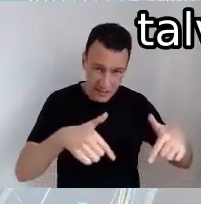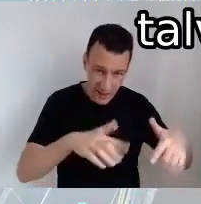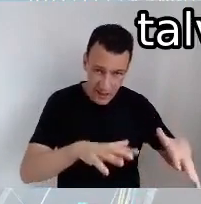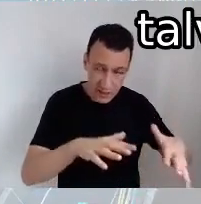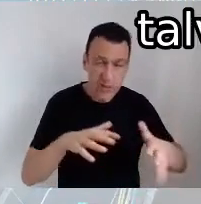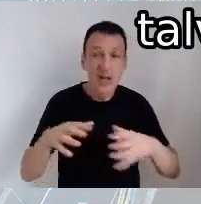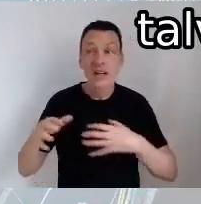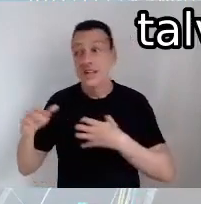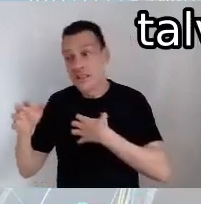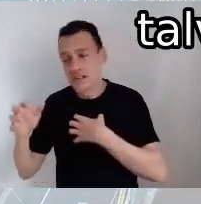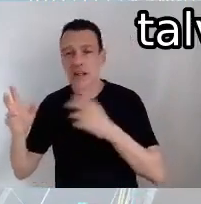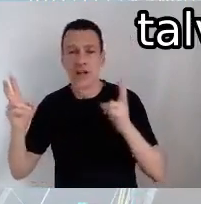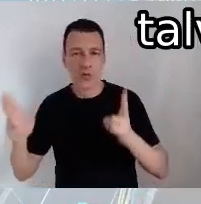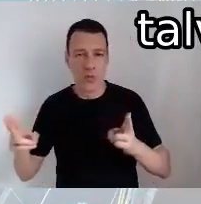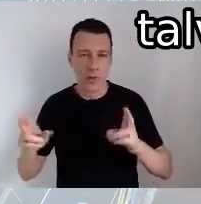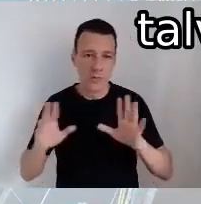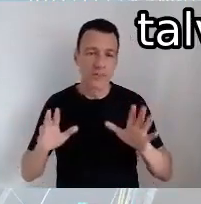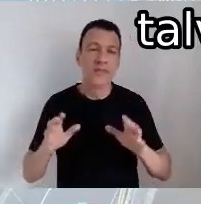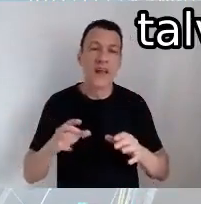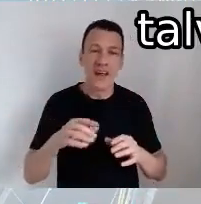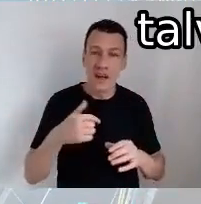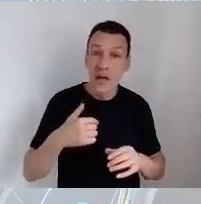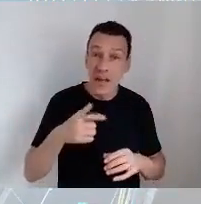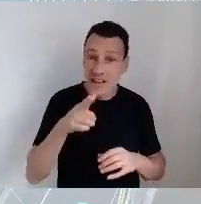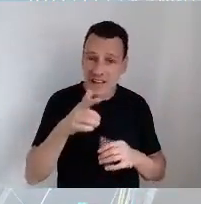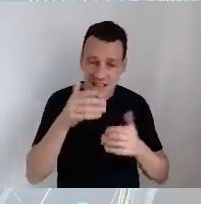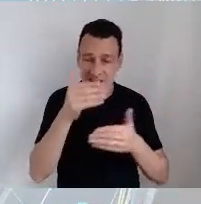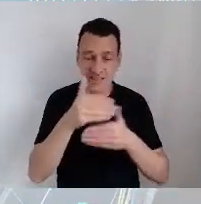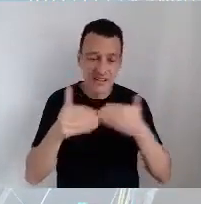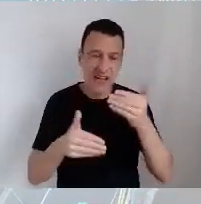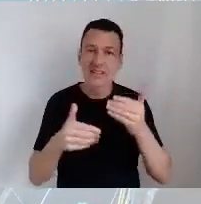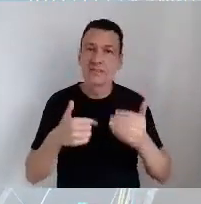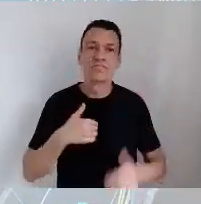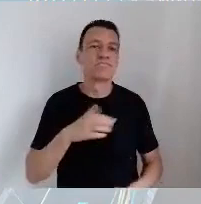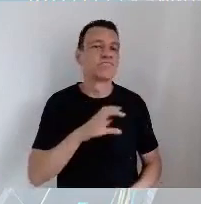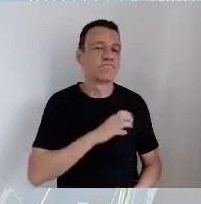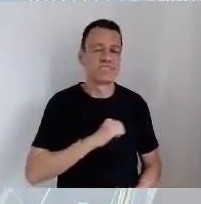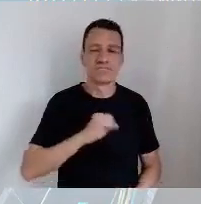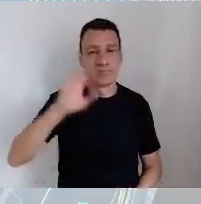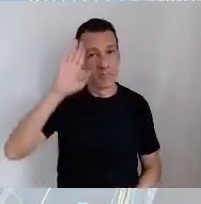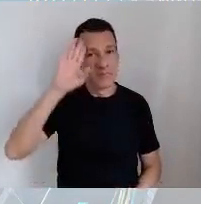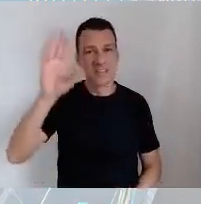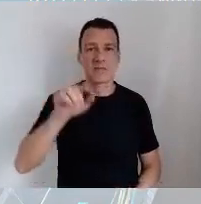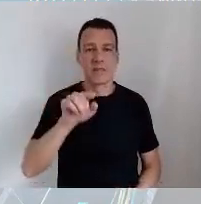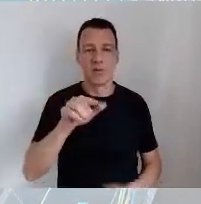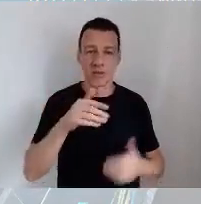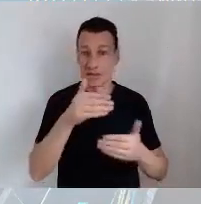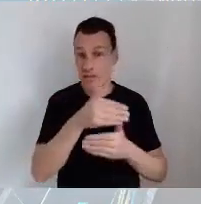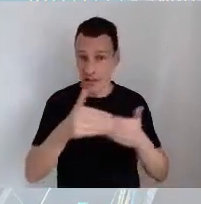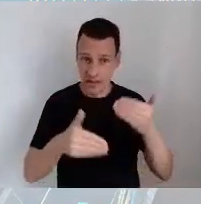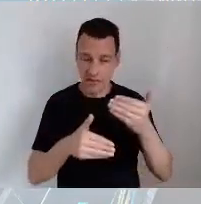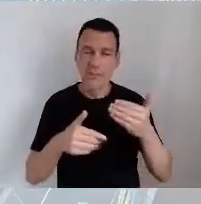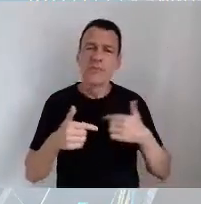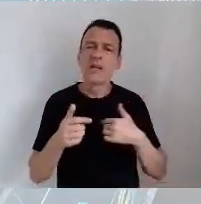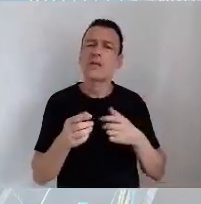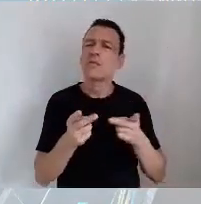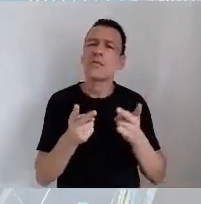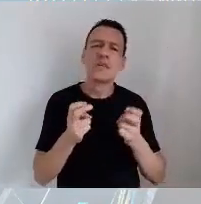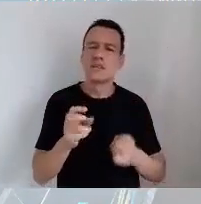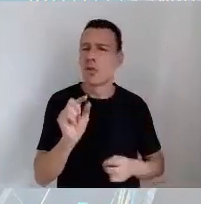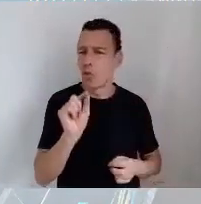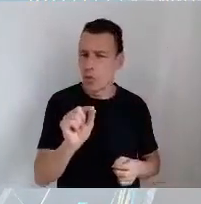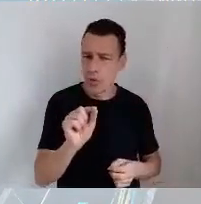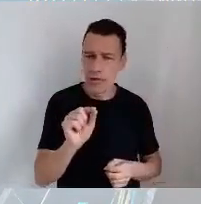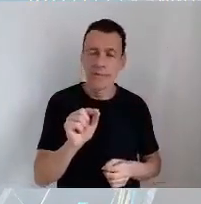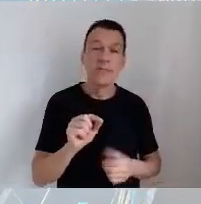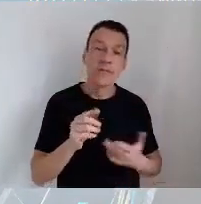slide Talvez seja o slide chave da minha apresentação como um todo que que eu tenho percebido tá eu tenho percebido que a gente pode pensar